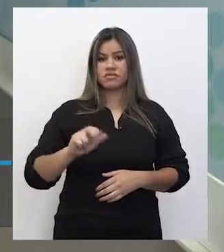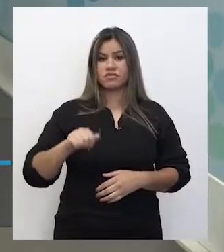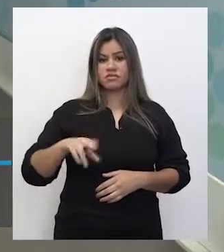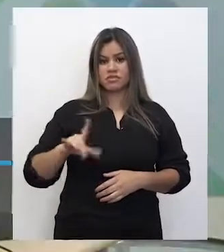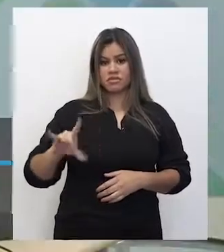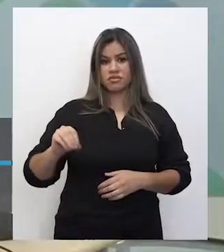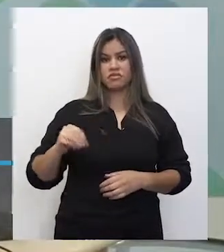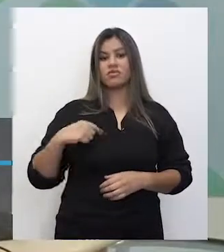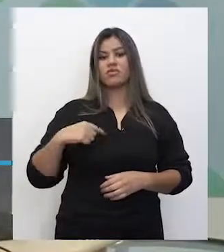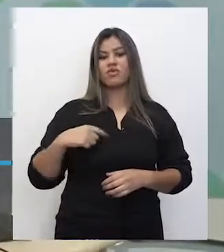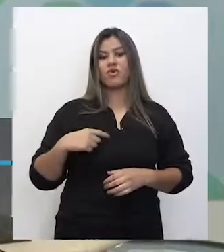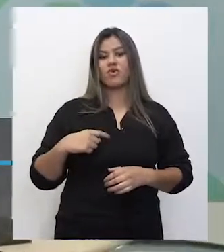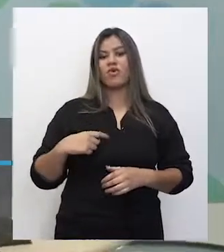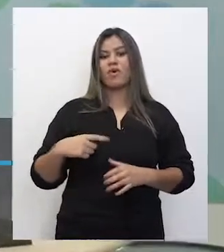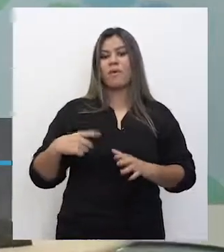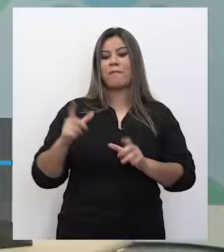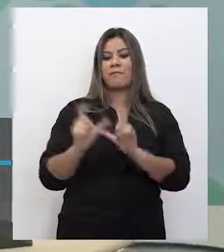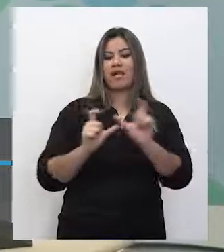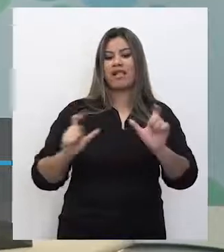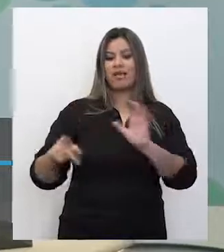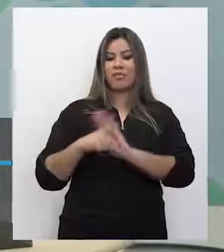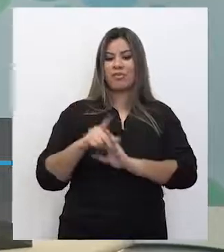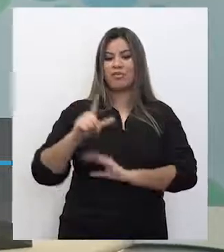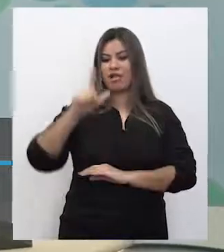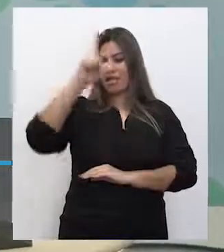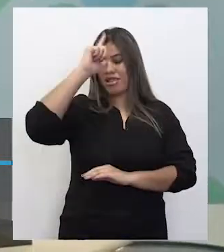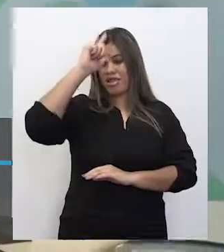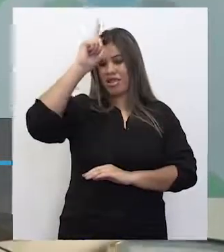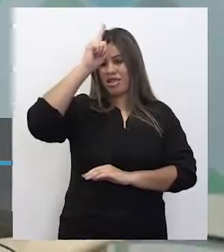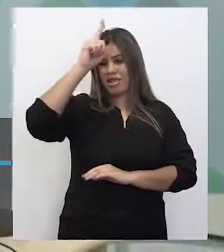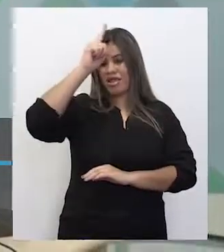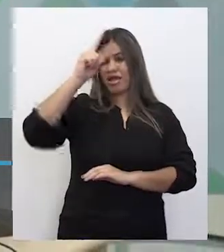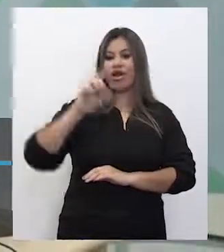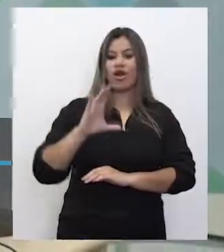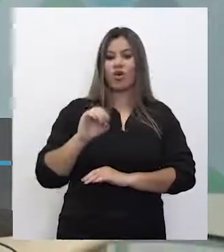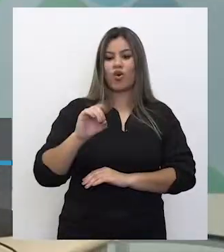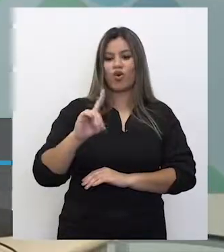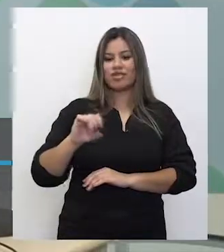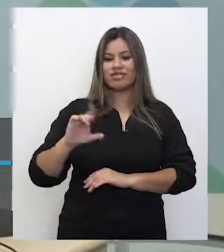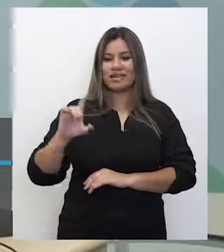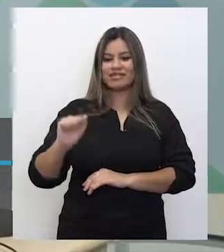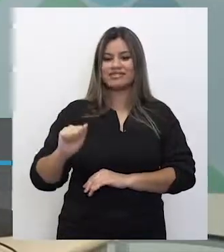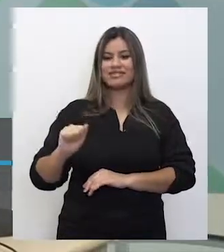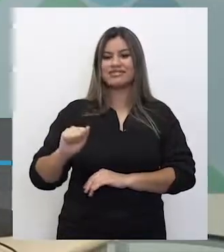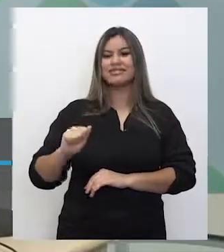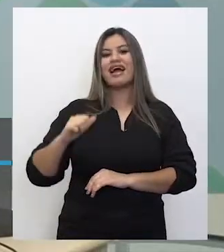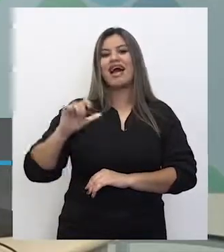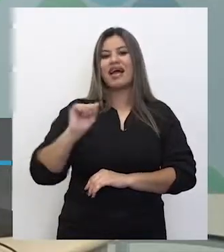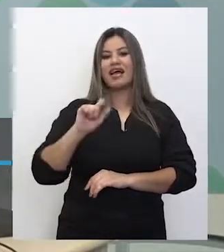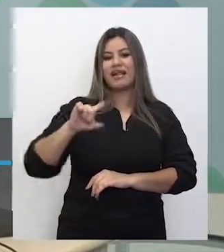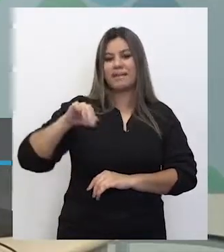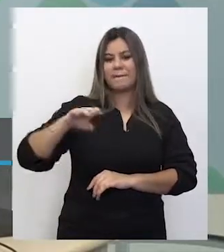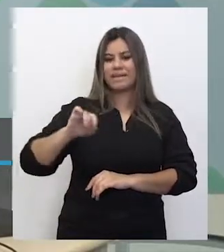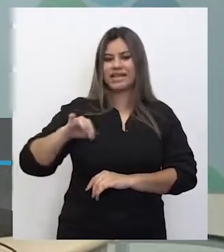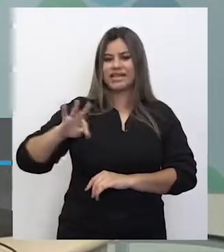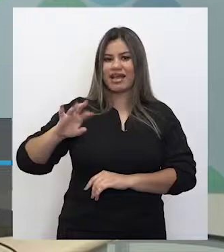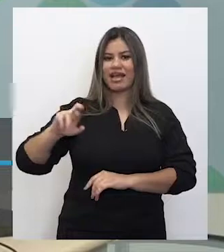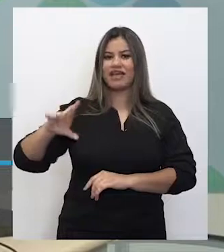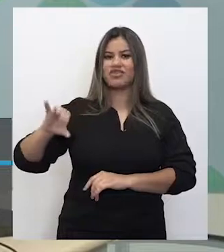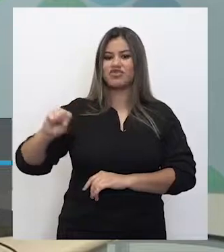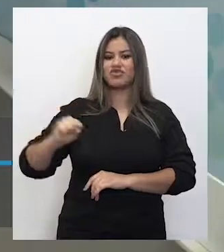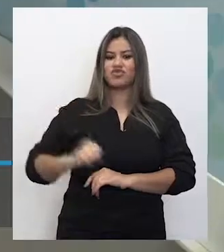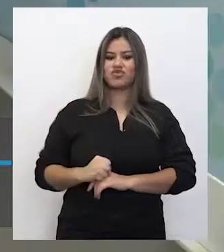um termo em latim, tive que procurar no Google, Codex Alimentarius. O que é isso? Vale a pena pesquisar aí o Codex